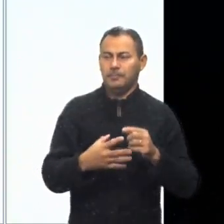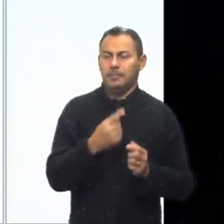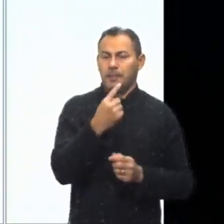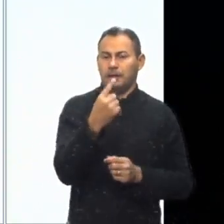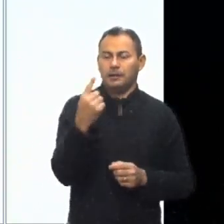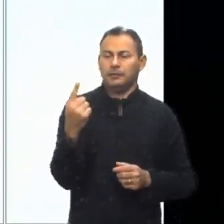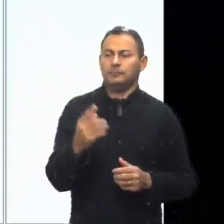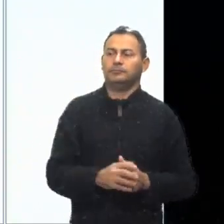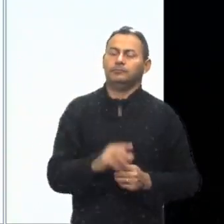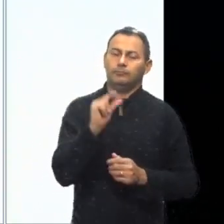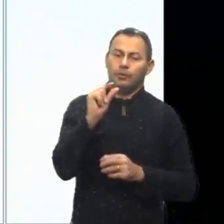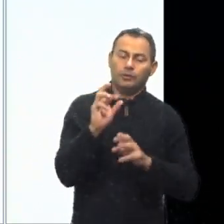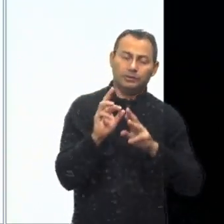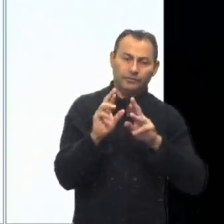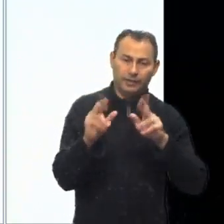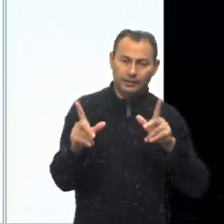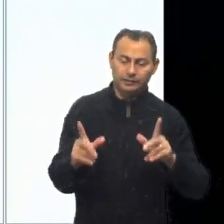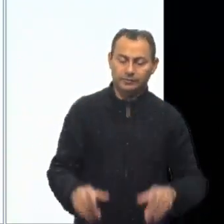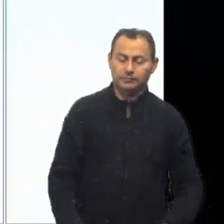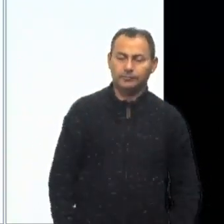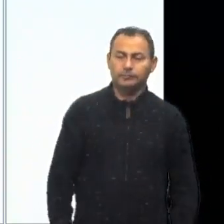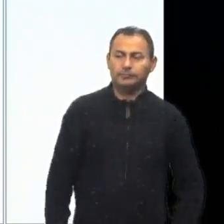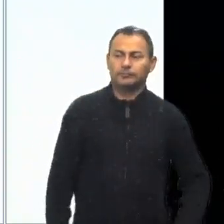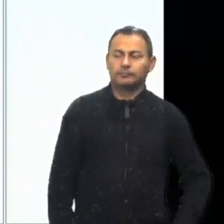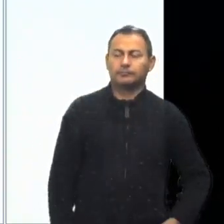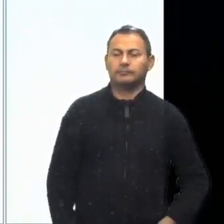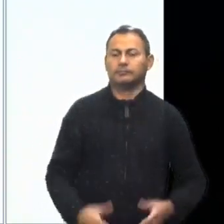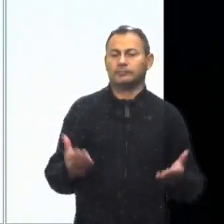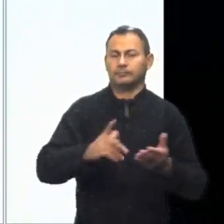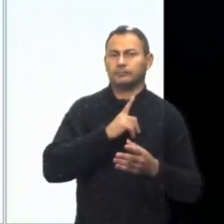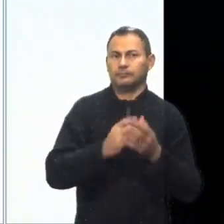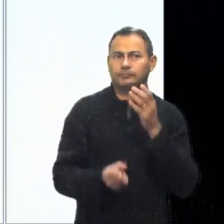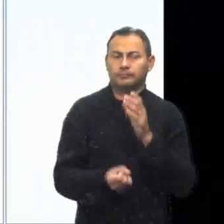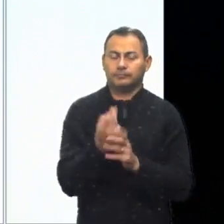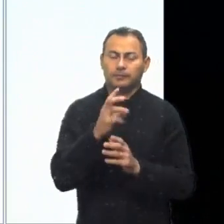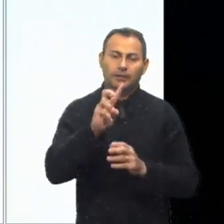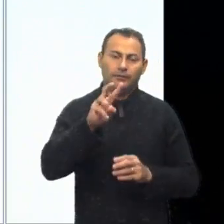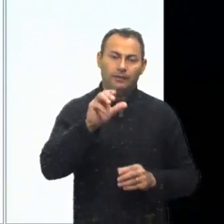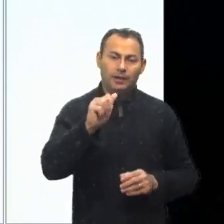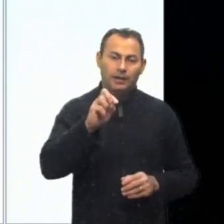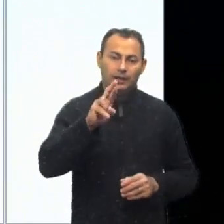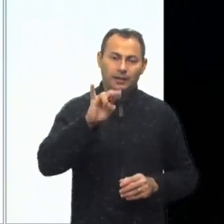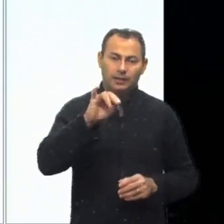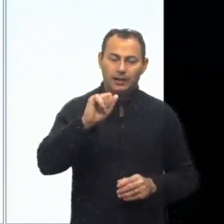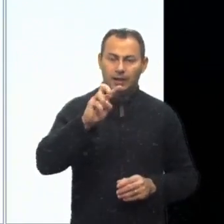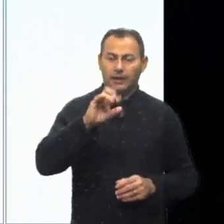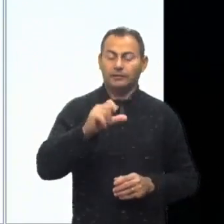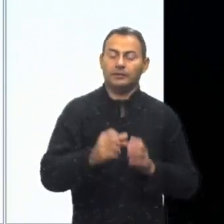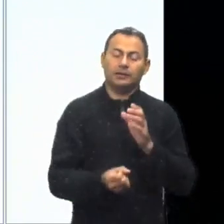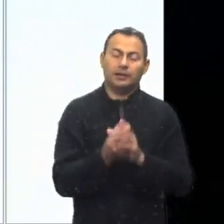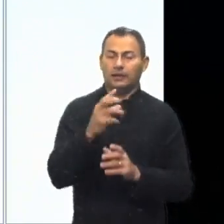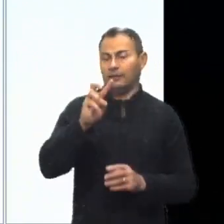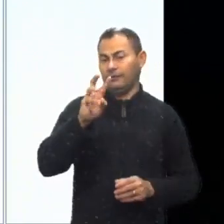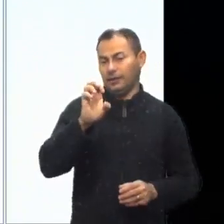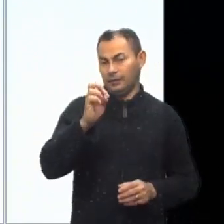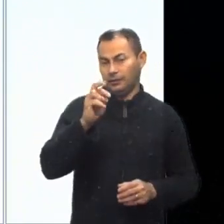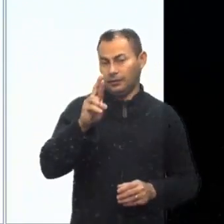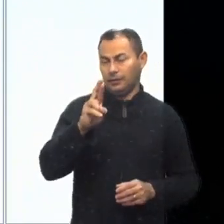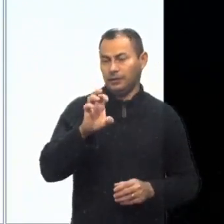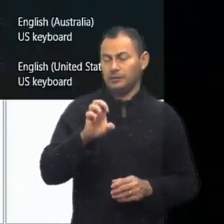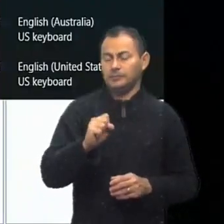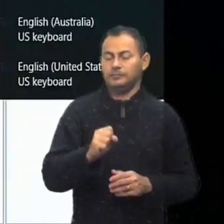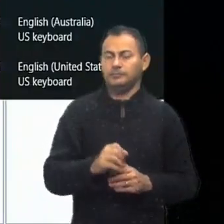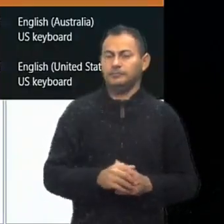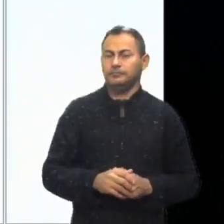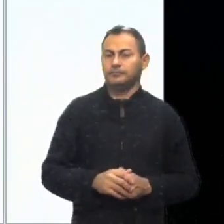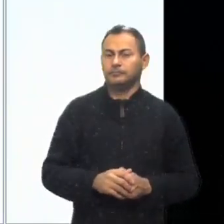cada um é um pouco diferente. Aqui você pode criar variáveis, pode criar vetores.